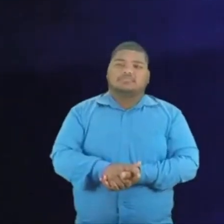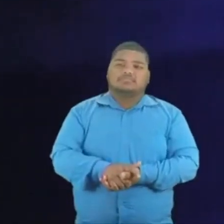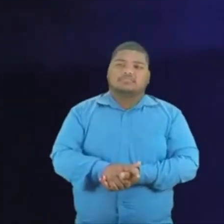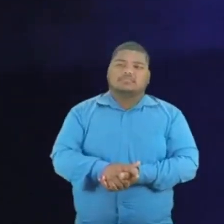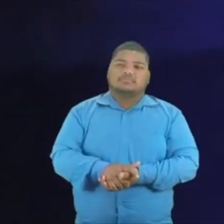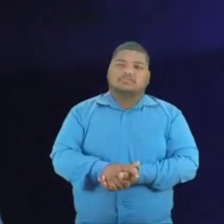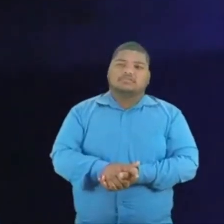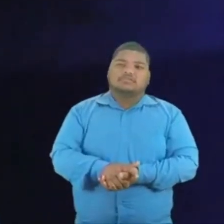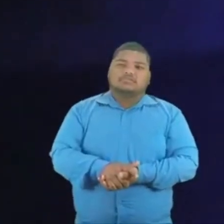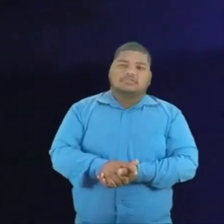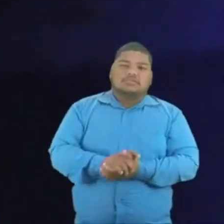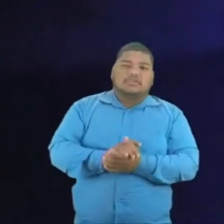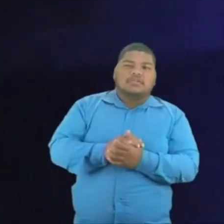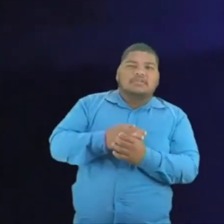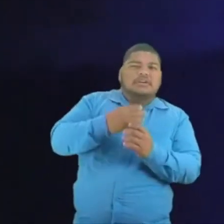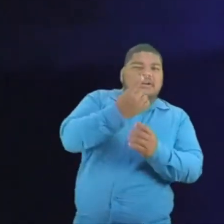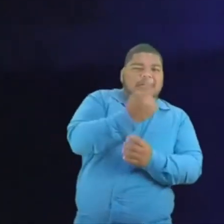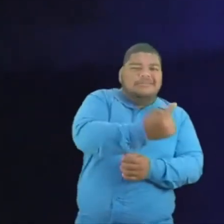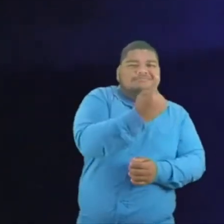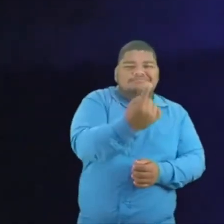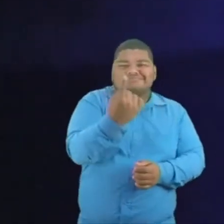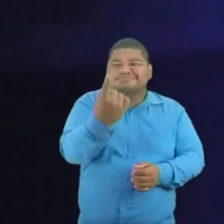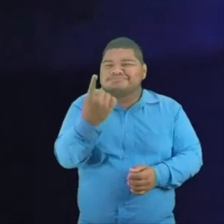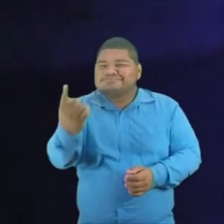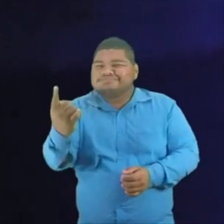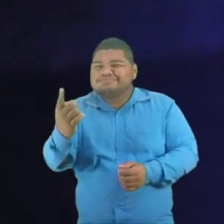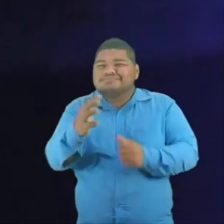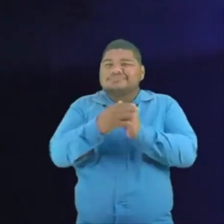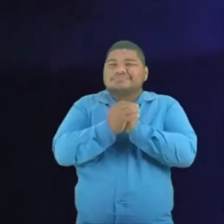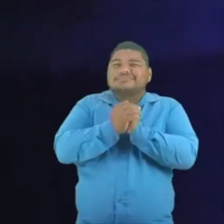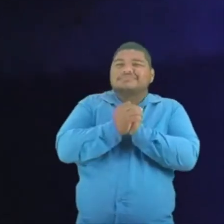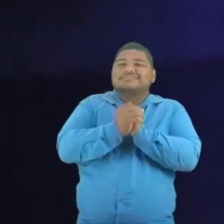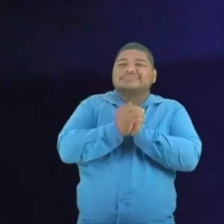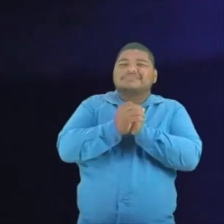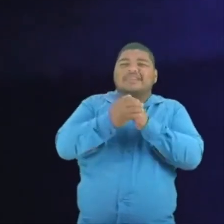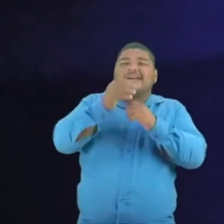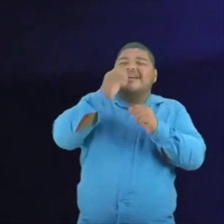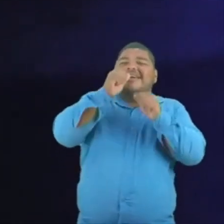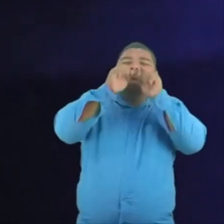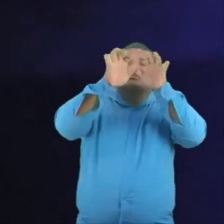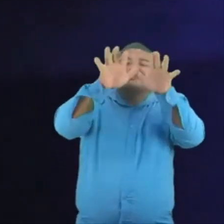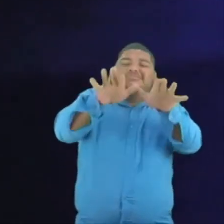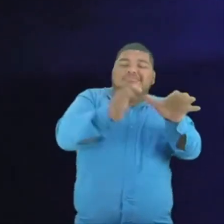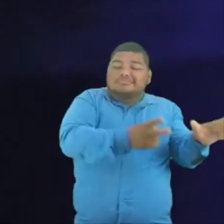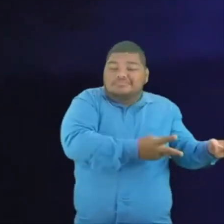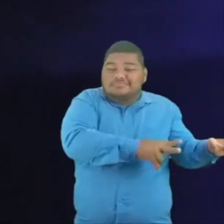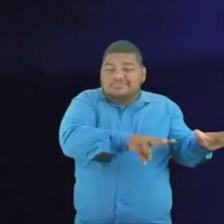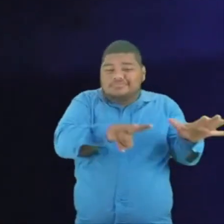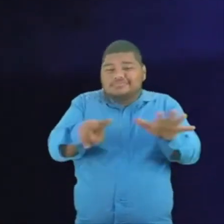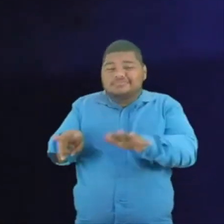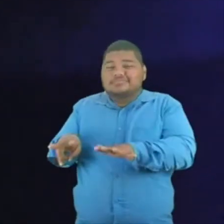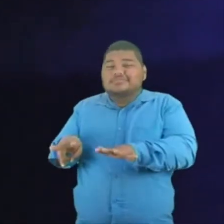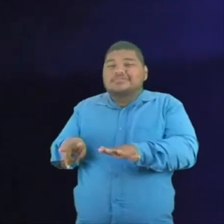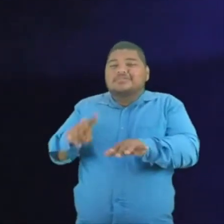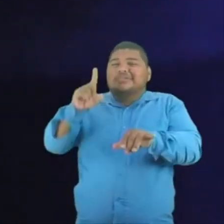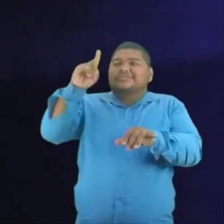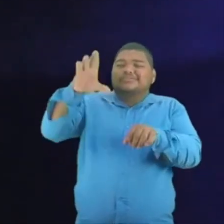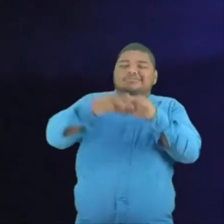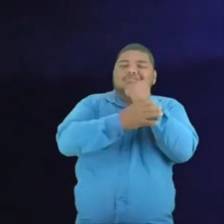Toma de conta da vida de cada irmão. Dê uma semana abençoada, com a Tua